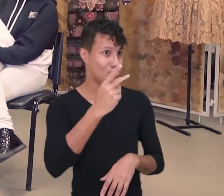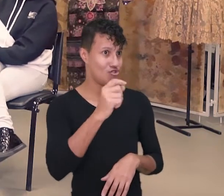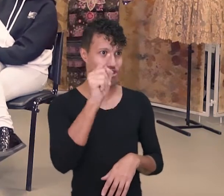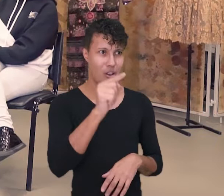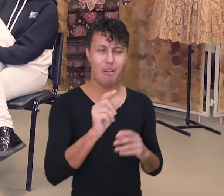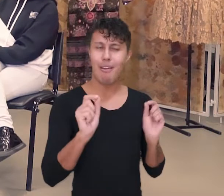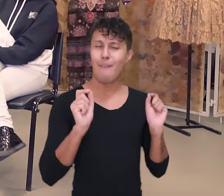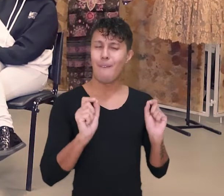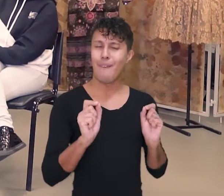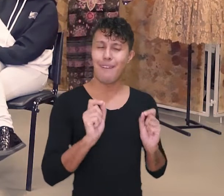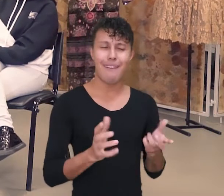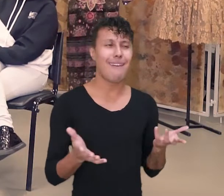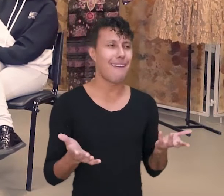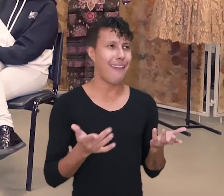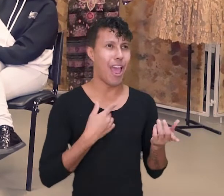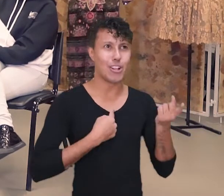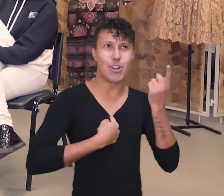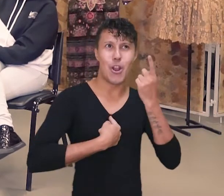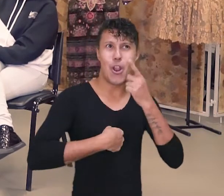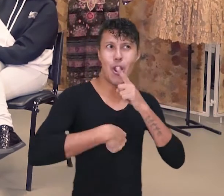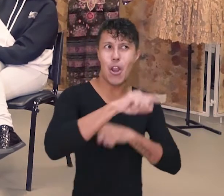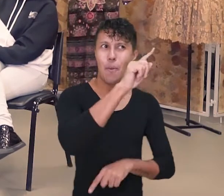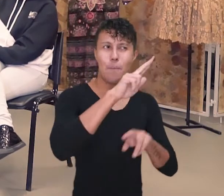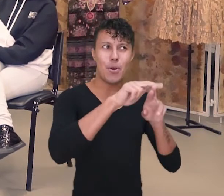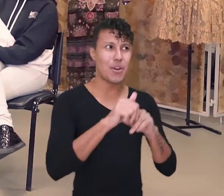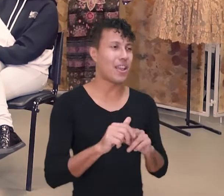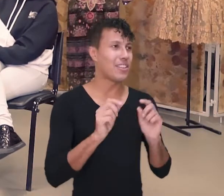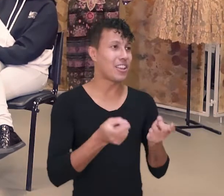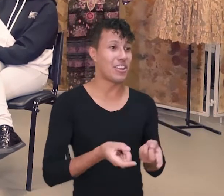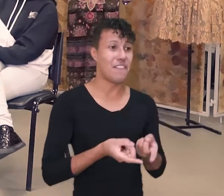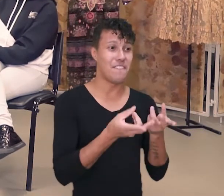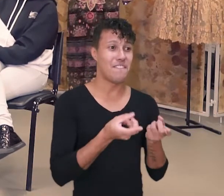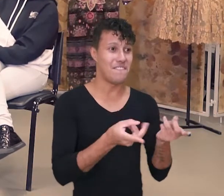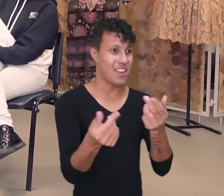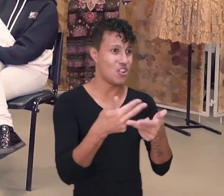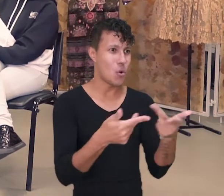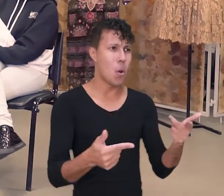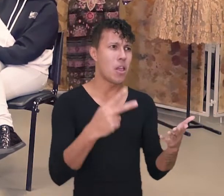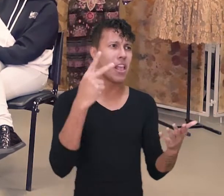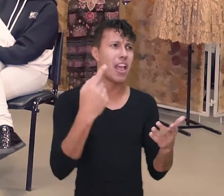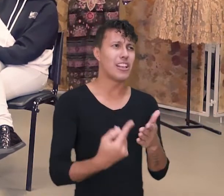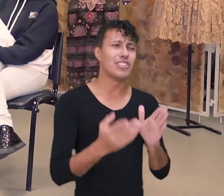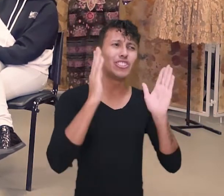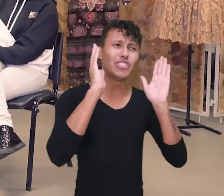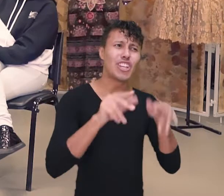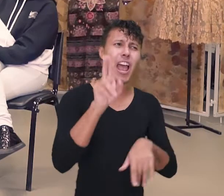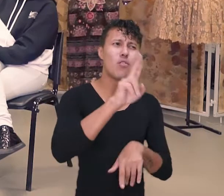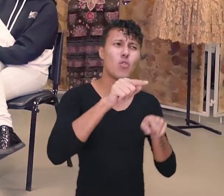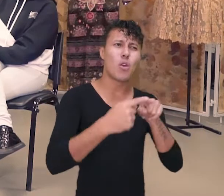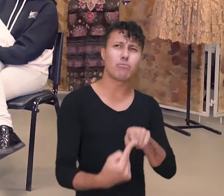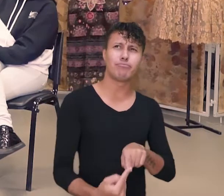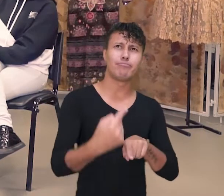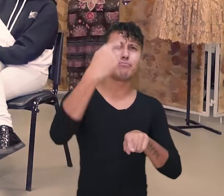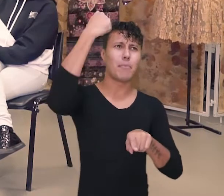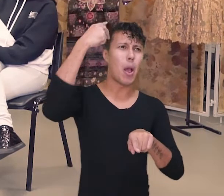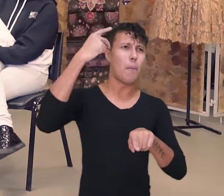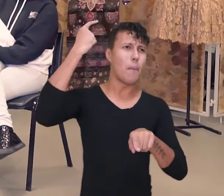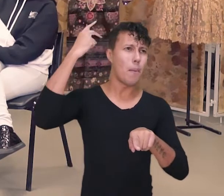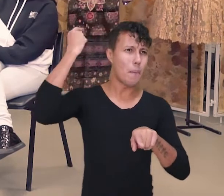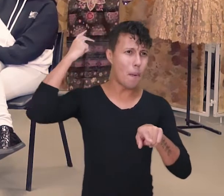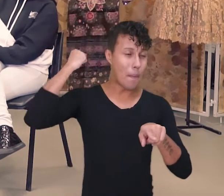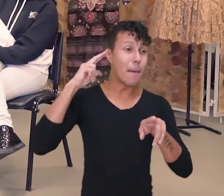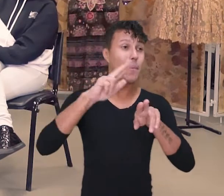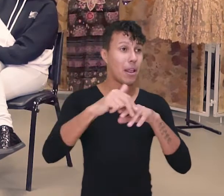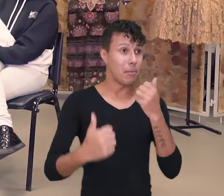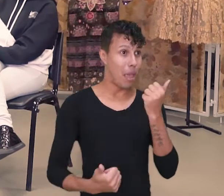negócio que sucesso, porque ele vende só aquilo que já passou, aquilo que um dia já foi usado, tem uma